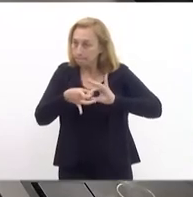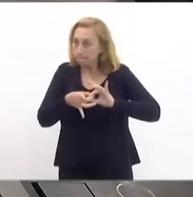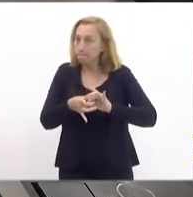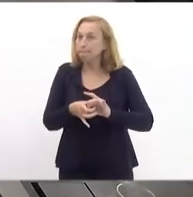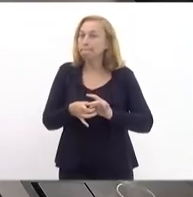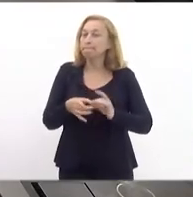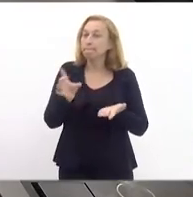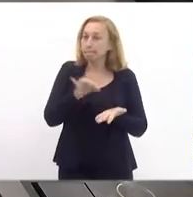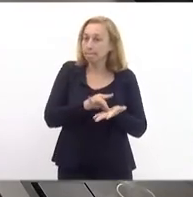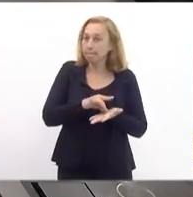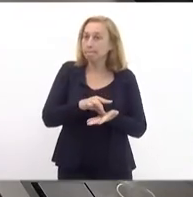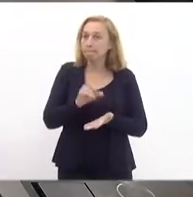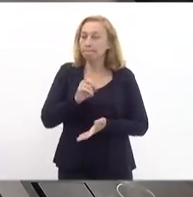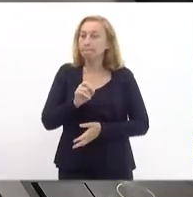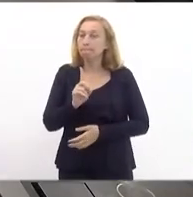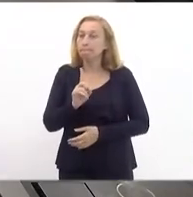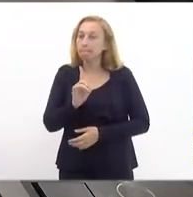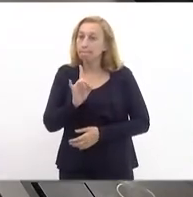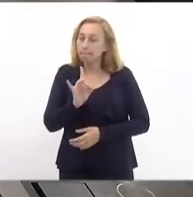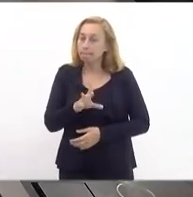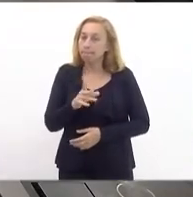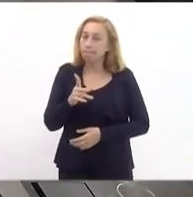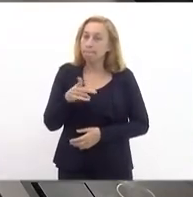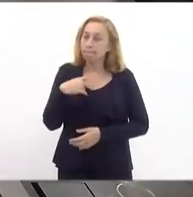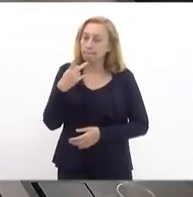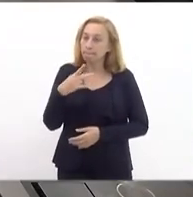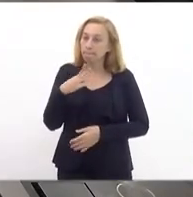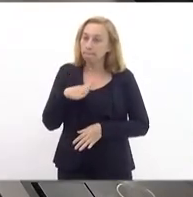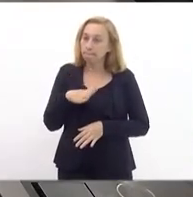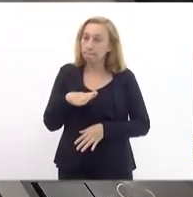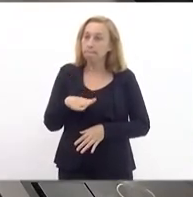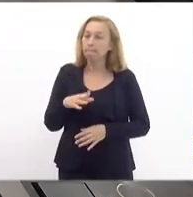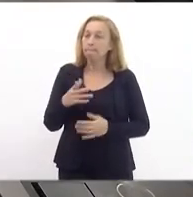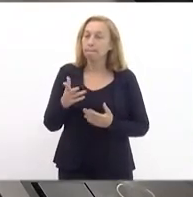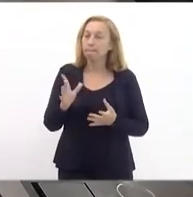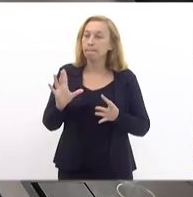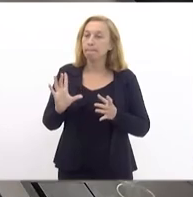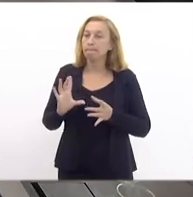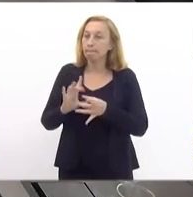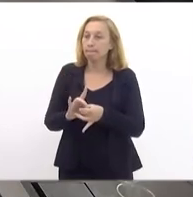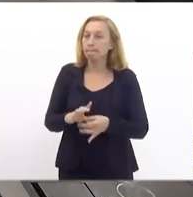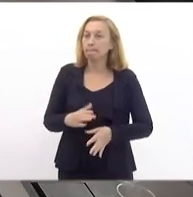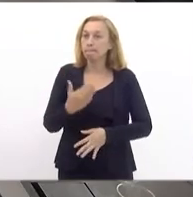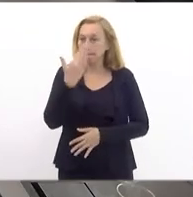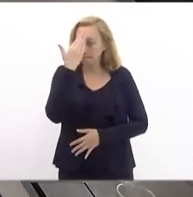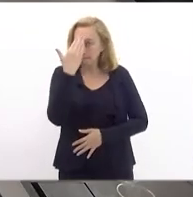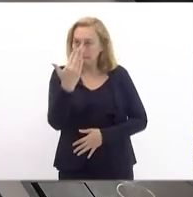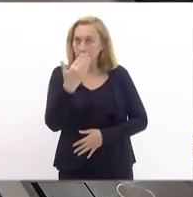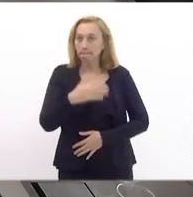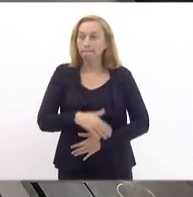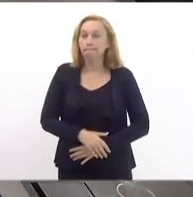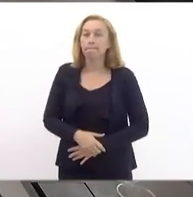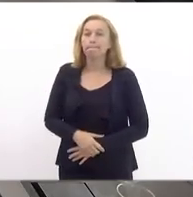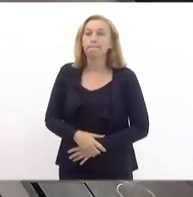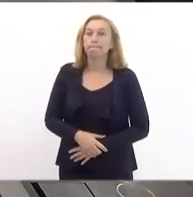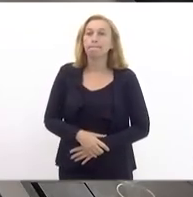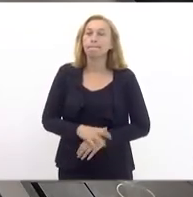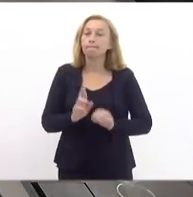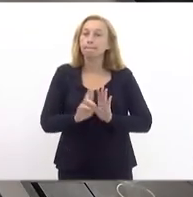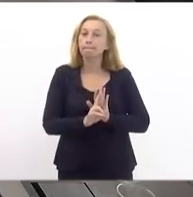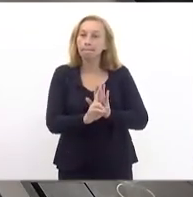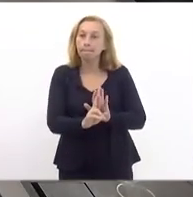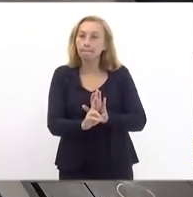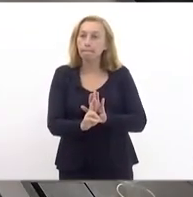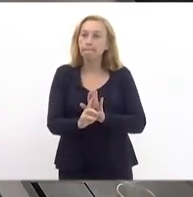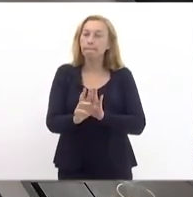dessas realidades. É só para aduzir em favor da sua fala. Queria agradecer ao representante do Tribunal